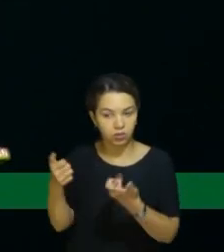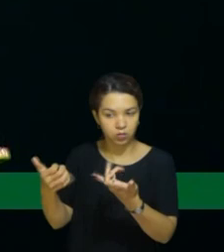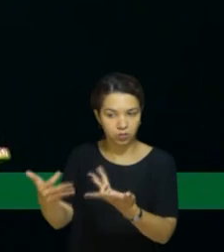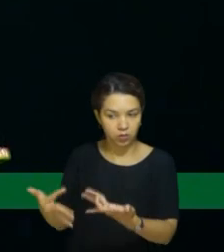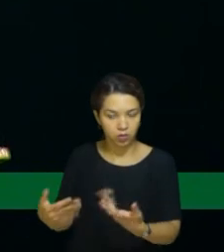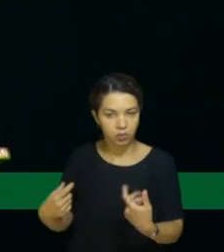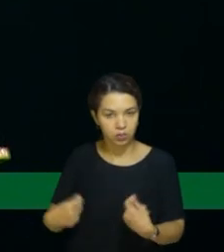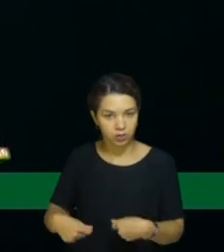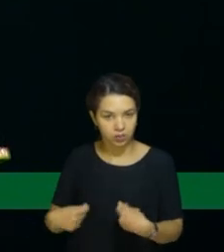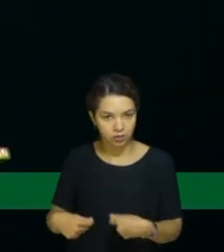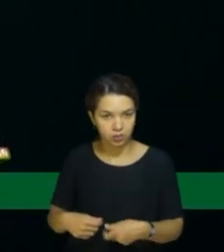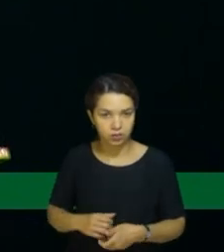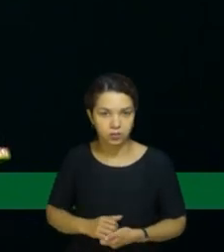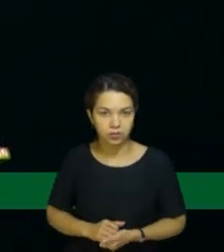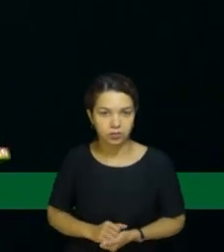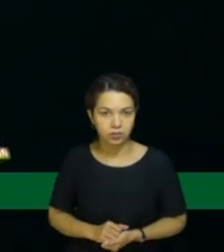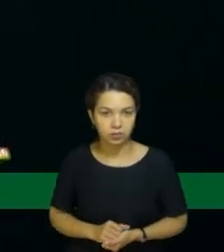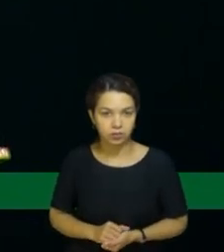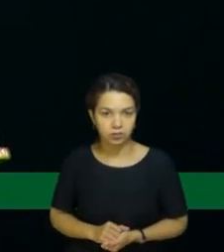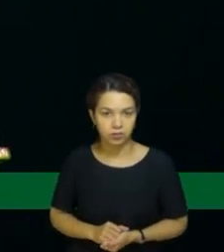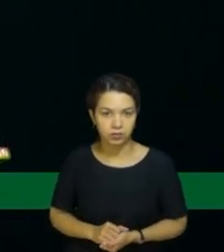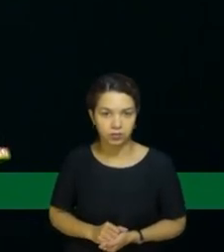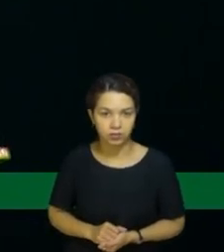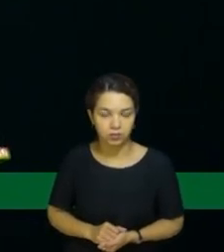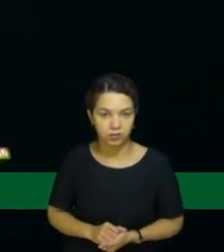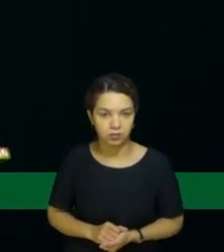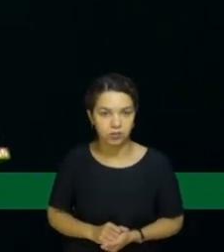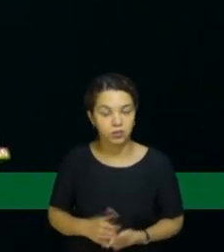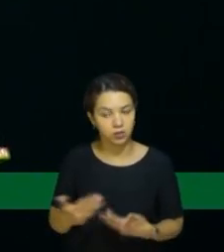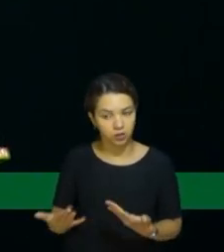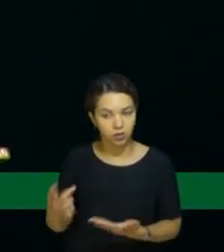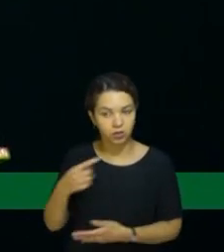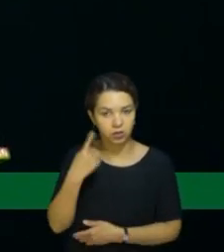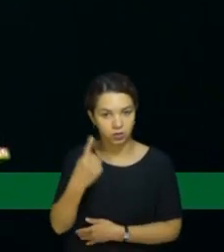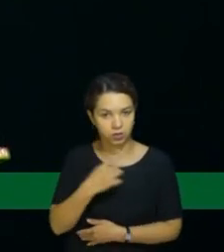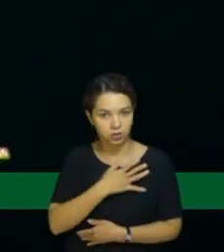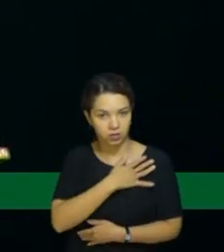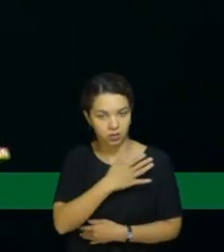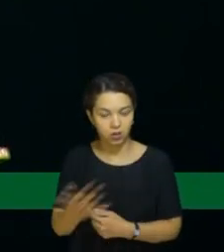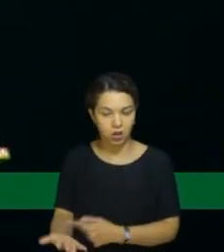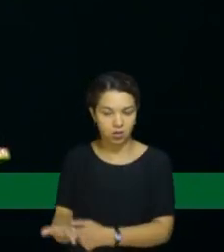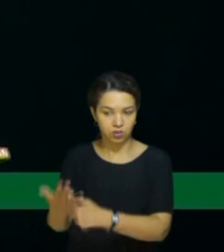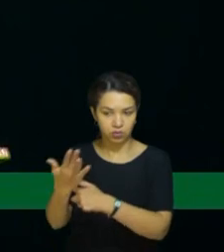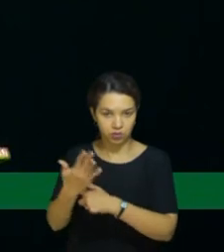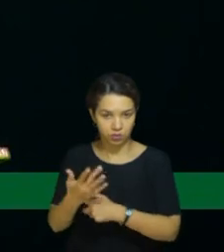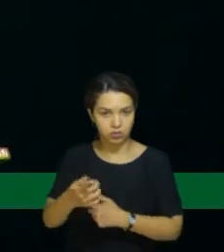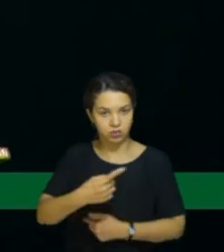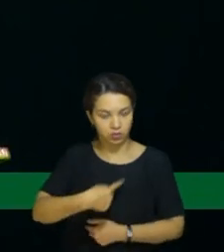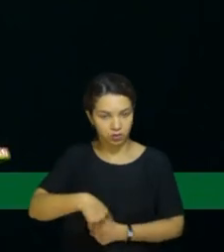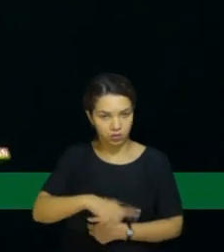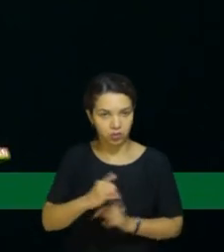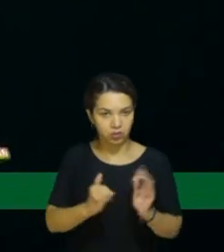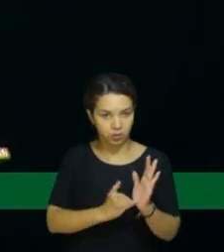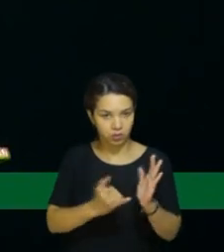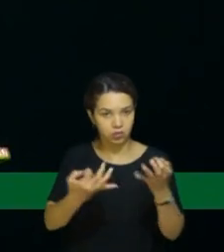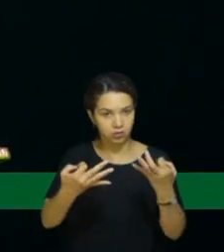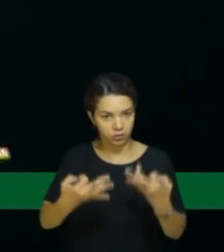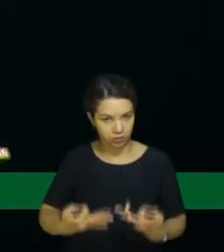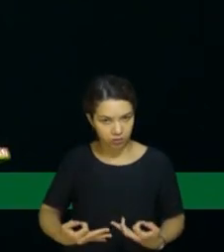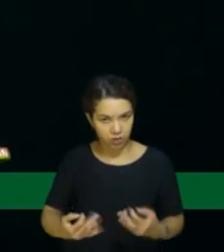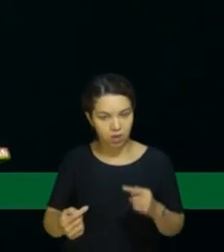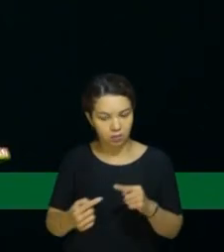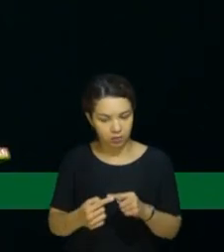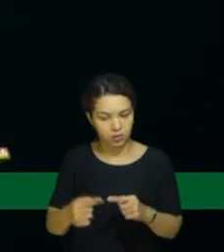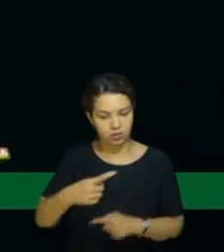dever fundamental da política colaborar na criação de uma ordem de tributação Justa e economicamente eficiente para as microcervejarias